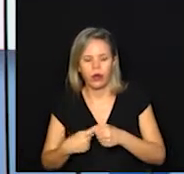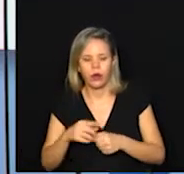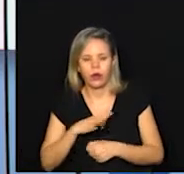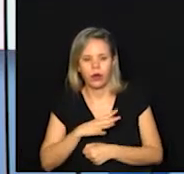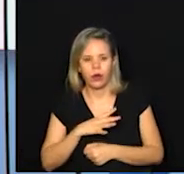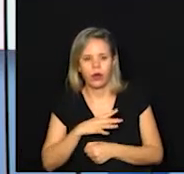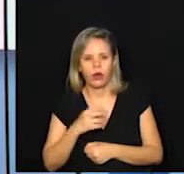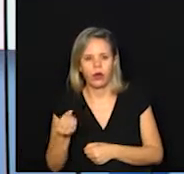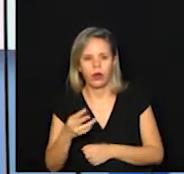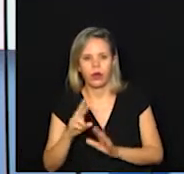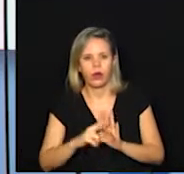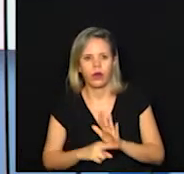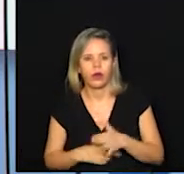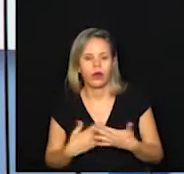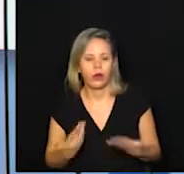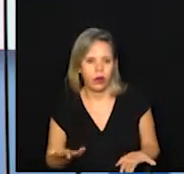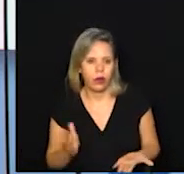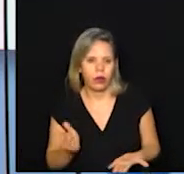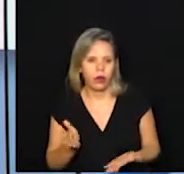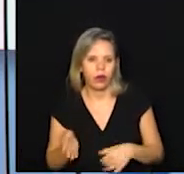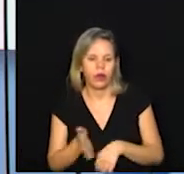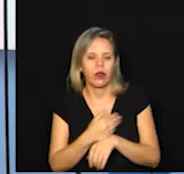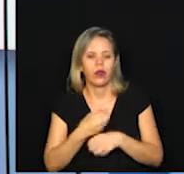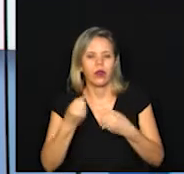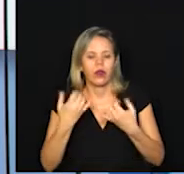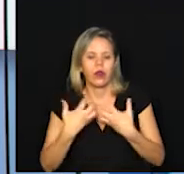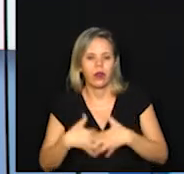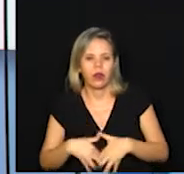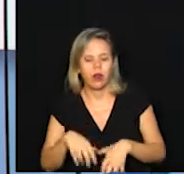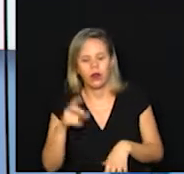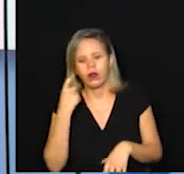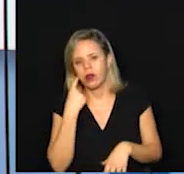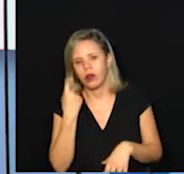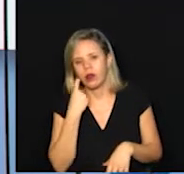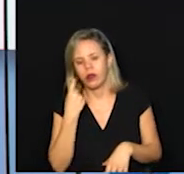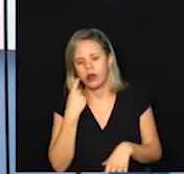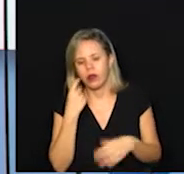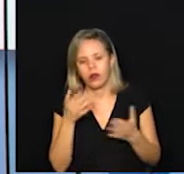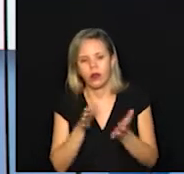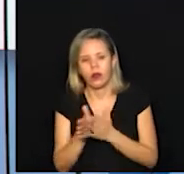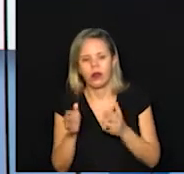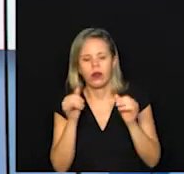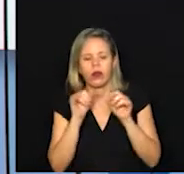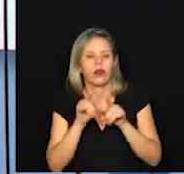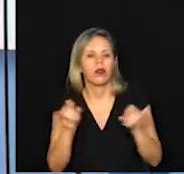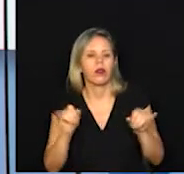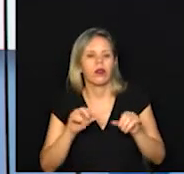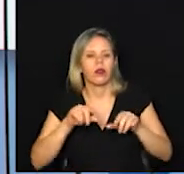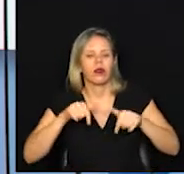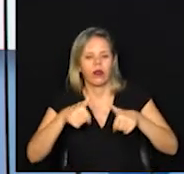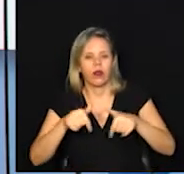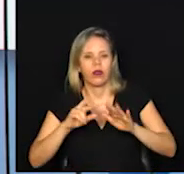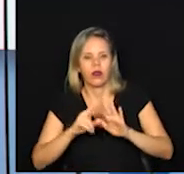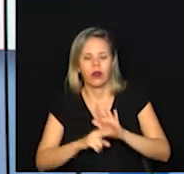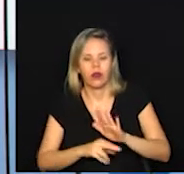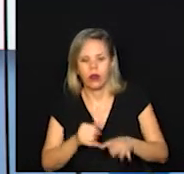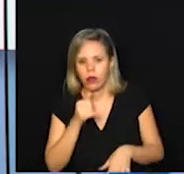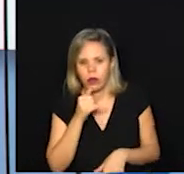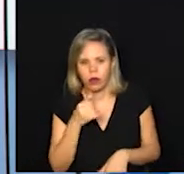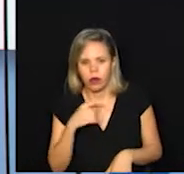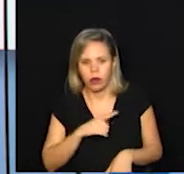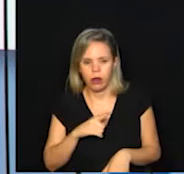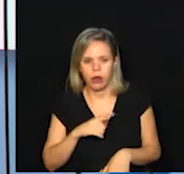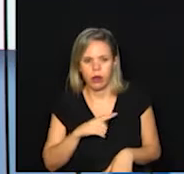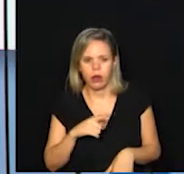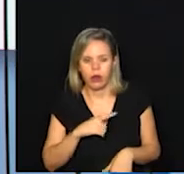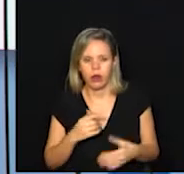a essas novas regras. Mas já adiantou, nesta sexta-feira, a publicação com algumas medidas. Olha só, nós